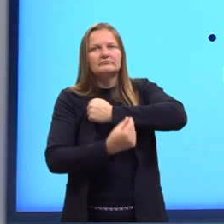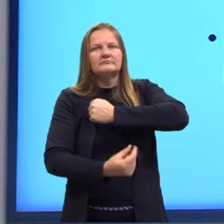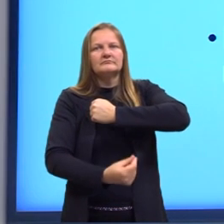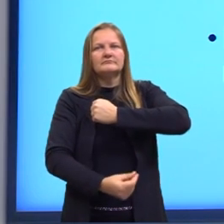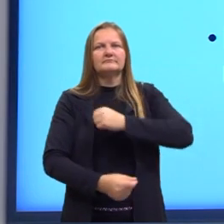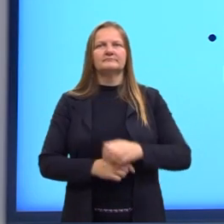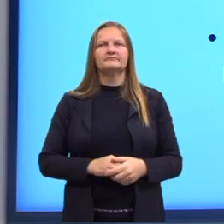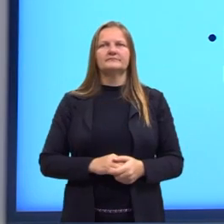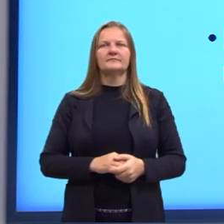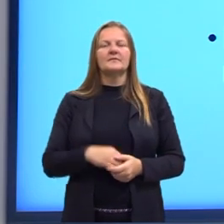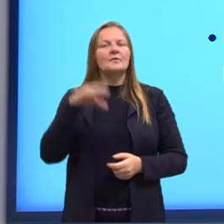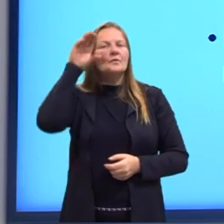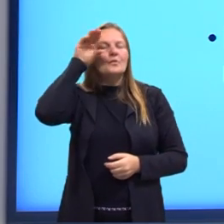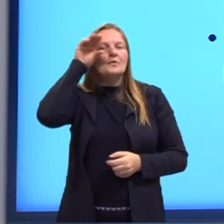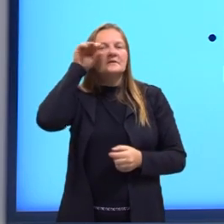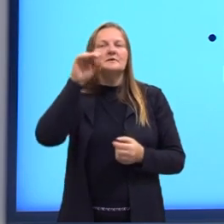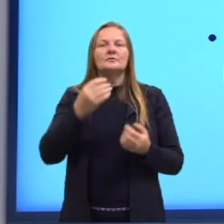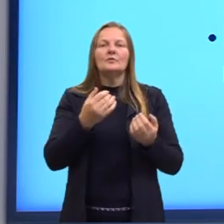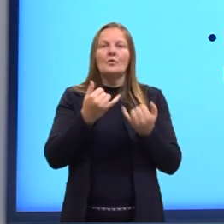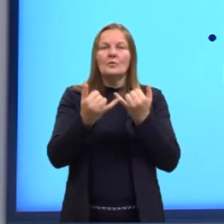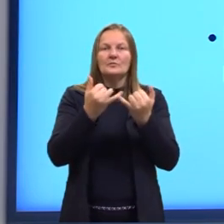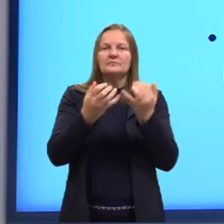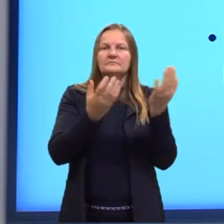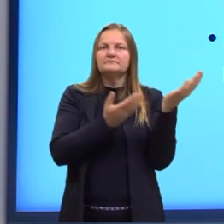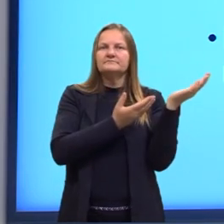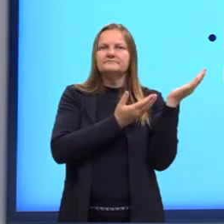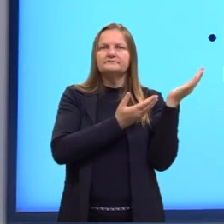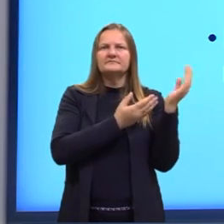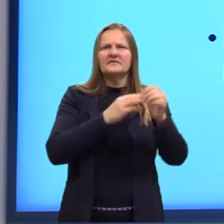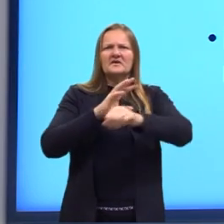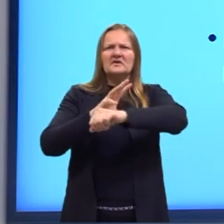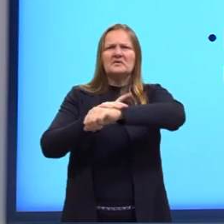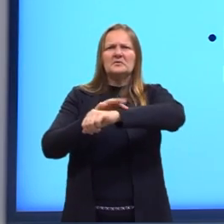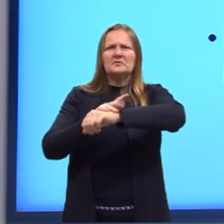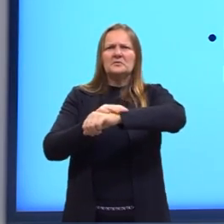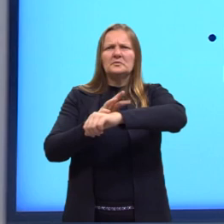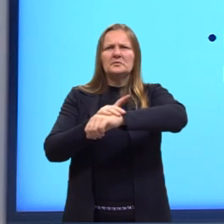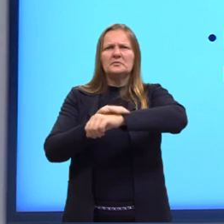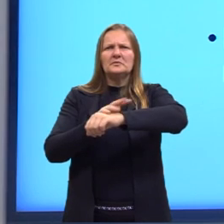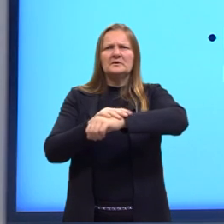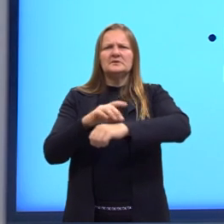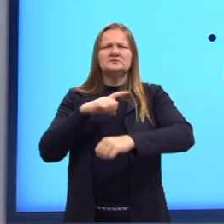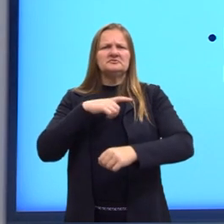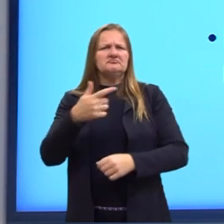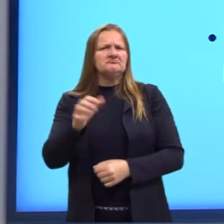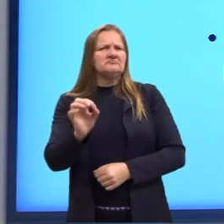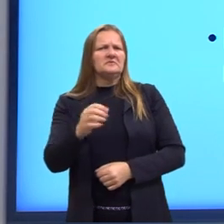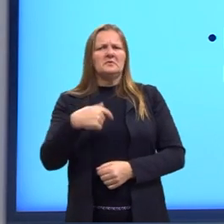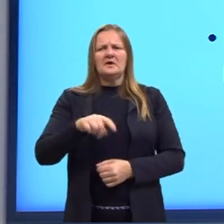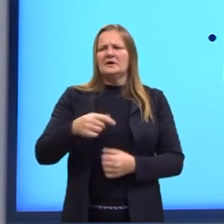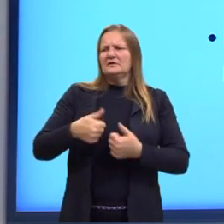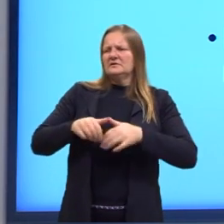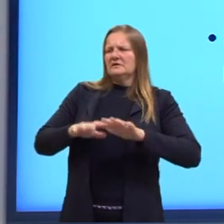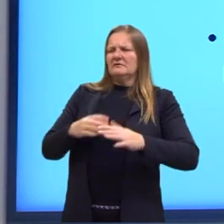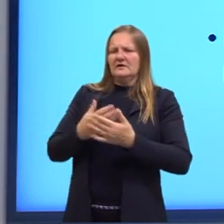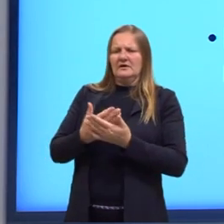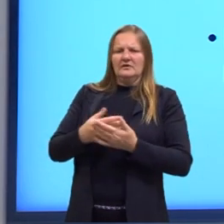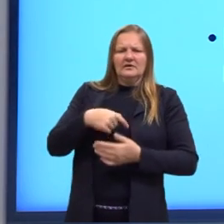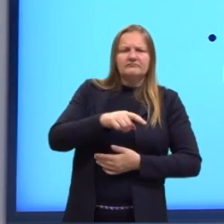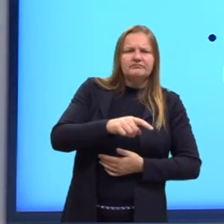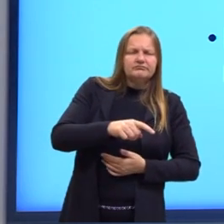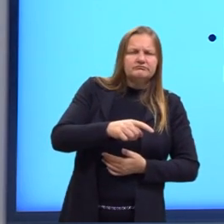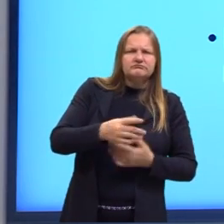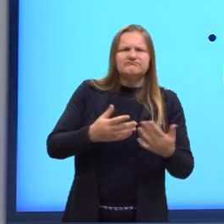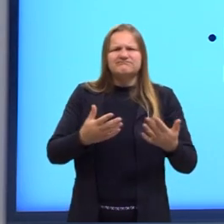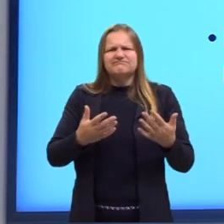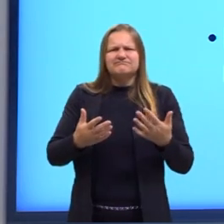ali esses outros exemplos doente non a foi estava aula ele não